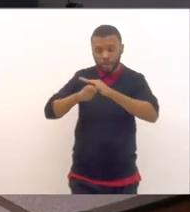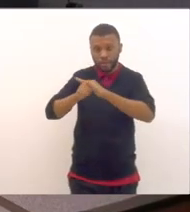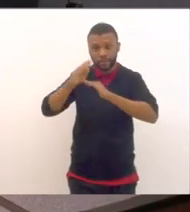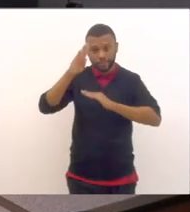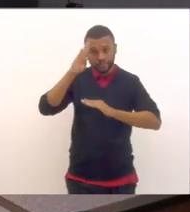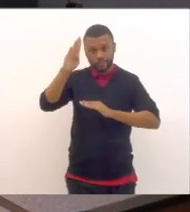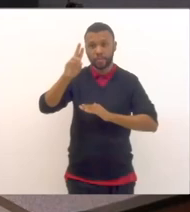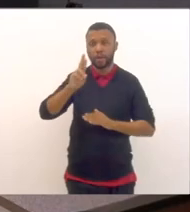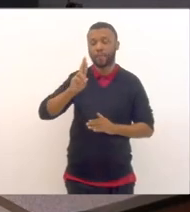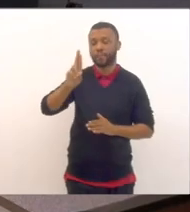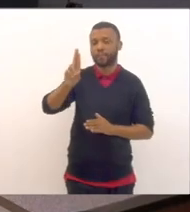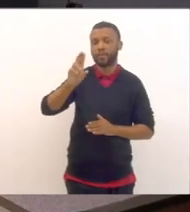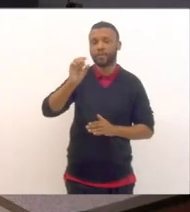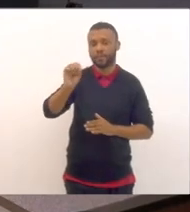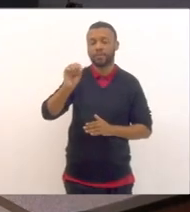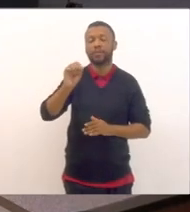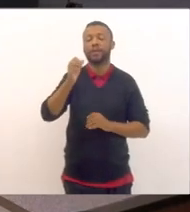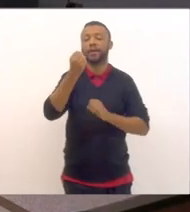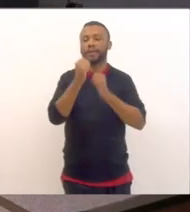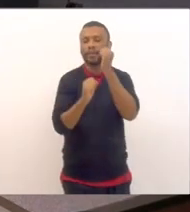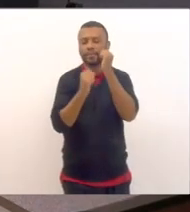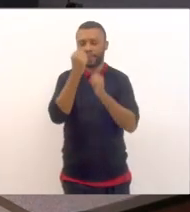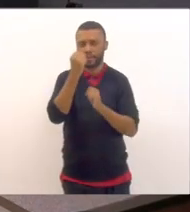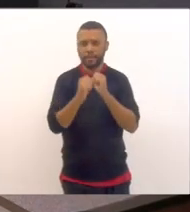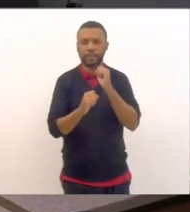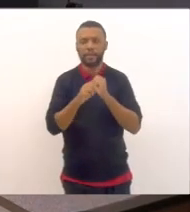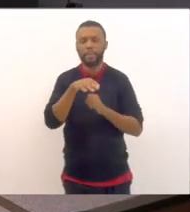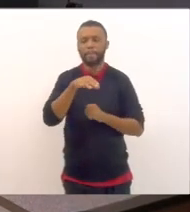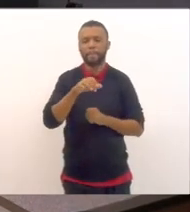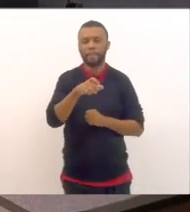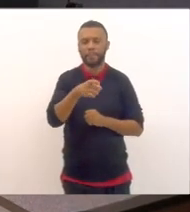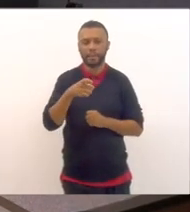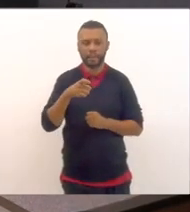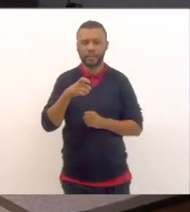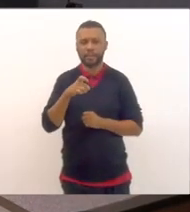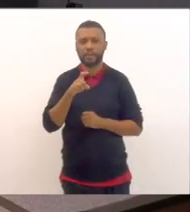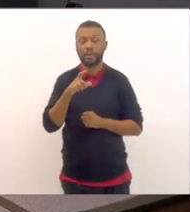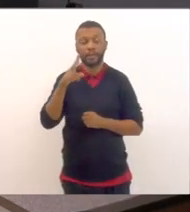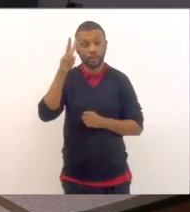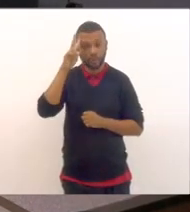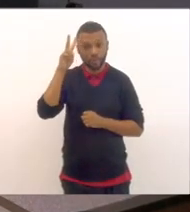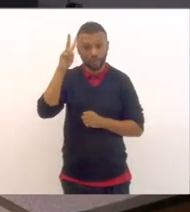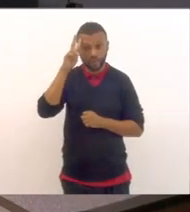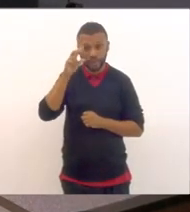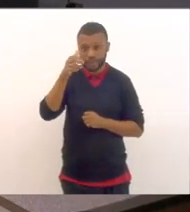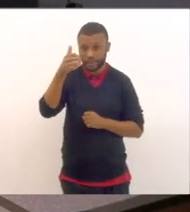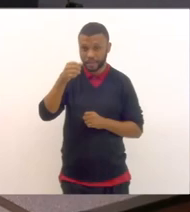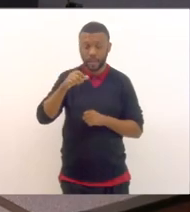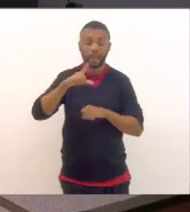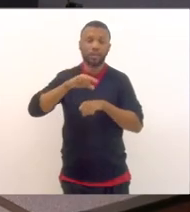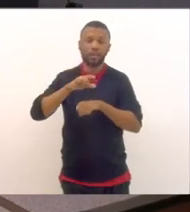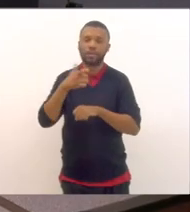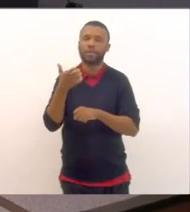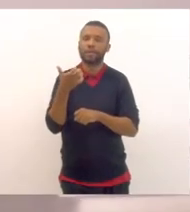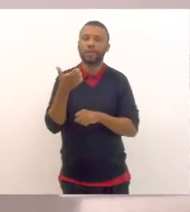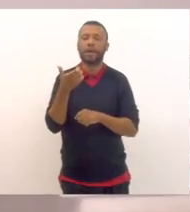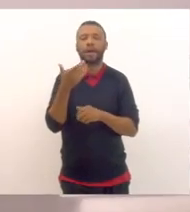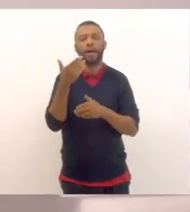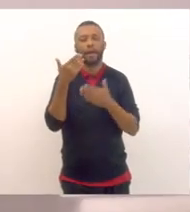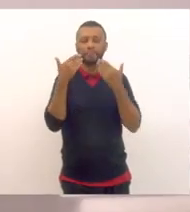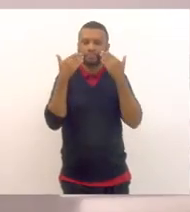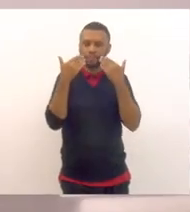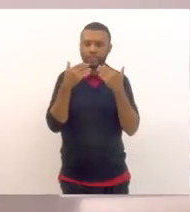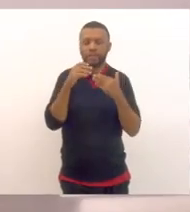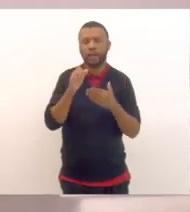seu representante da mitsui vai ser na segunda-feira às 10horas aí eu gostei da presença das e traz